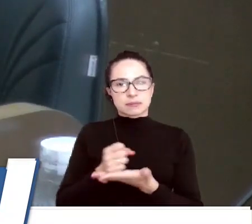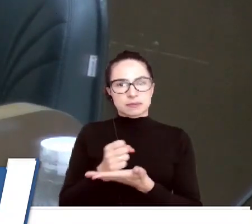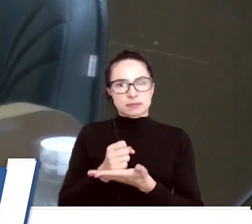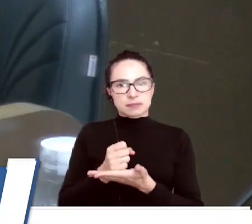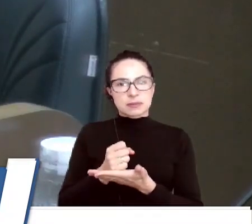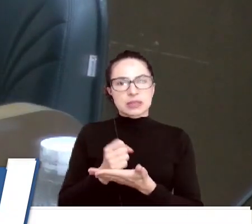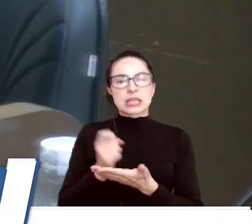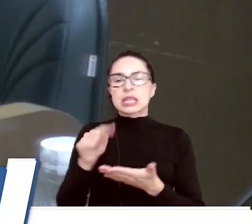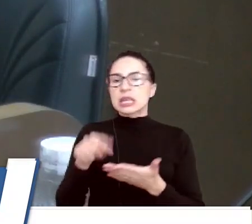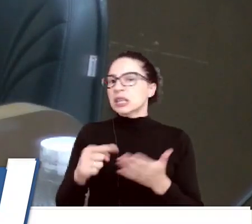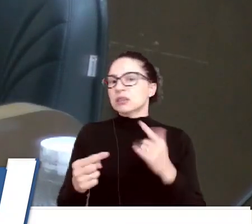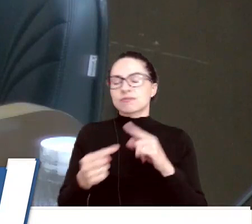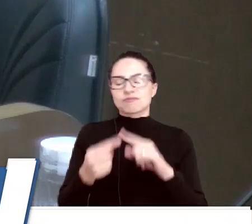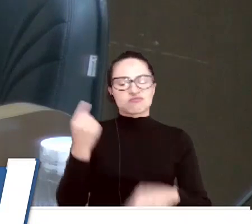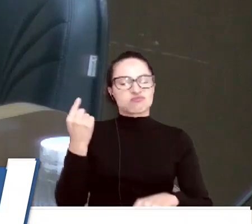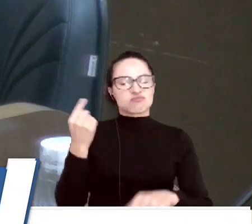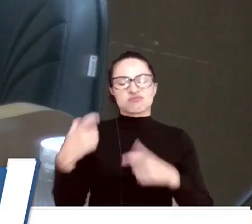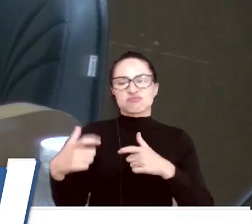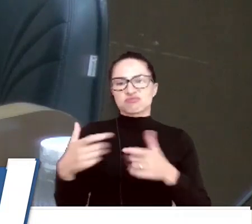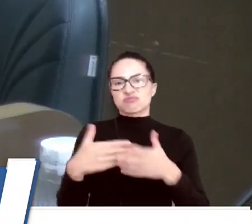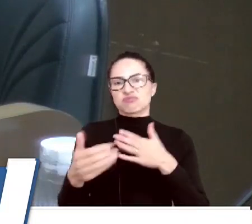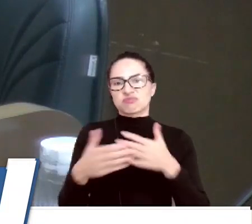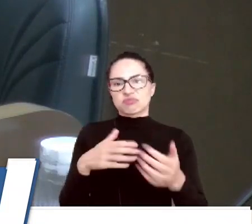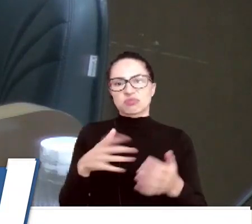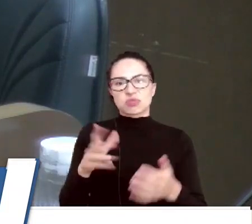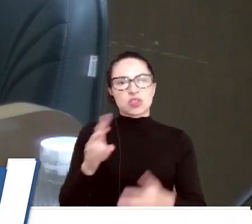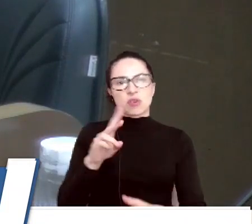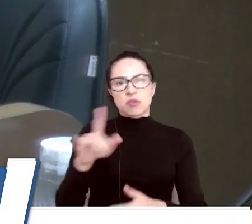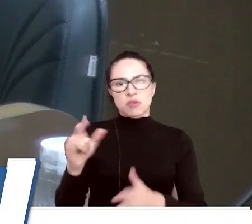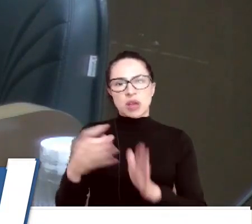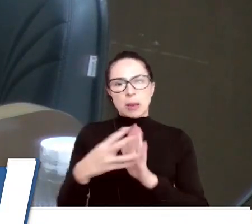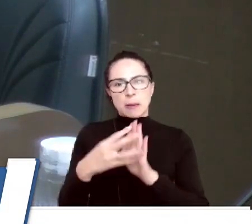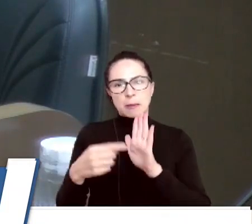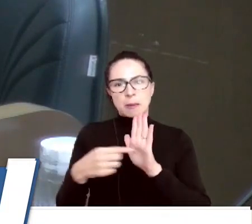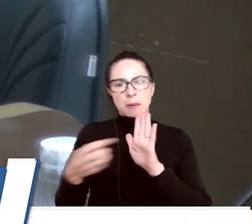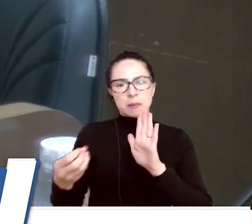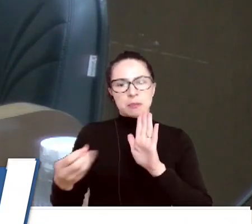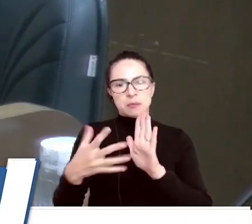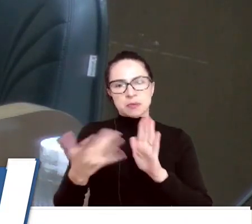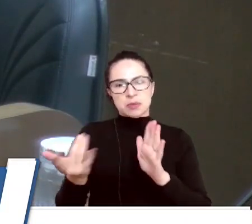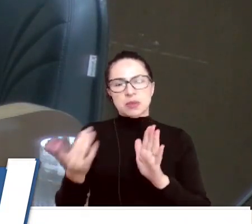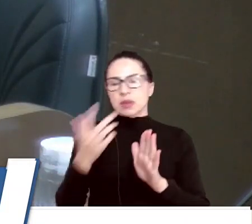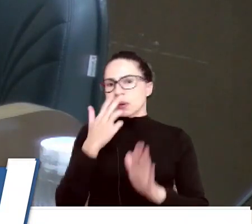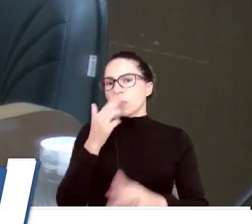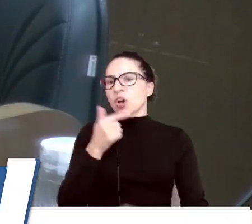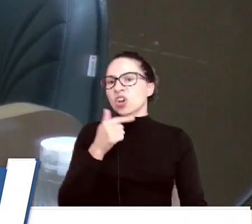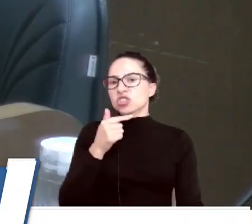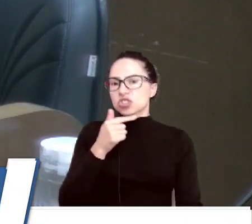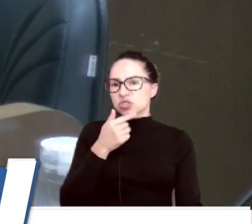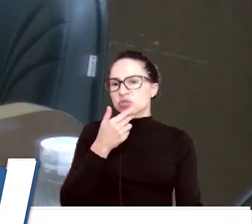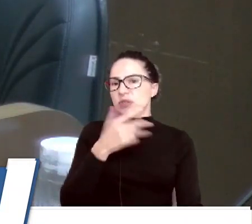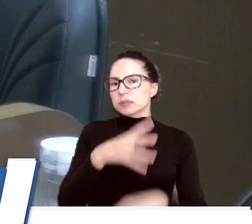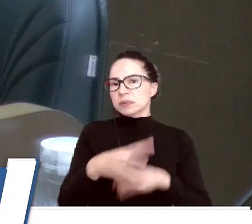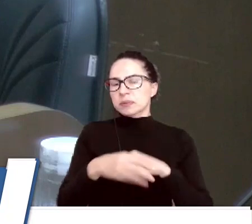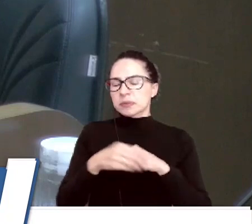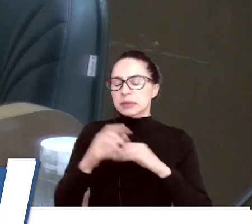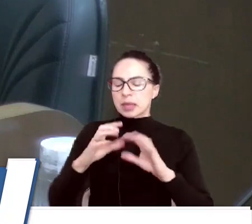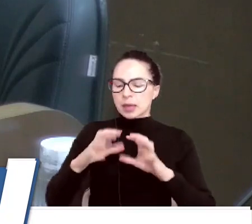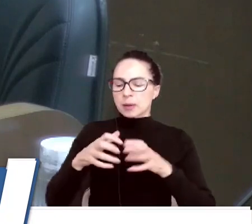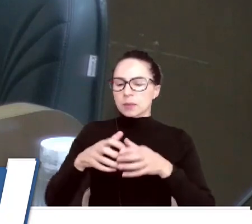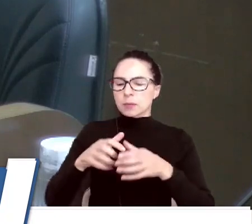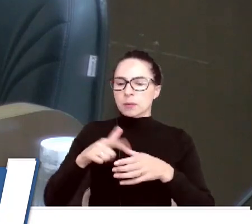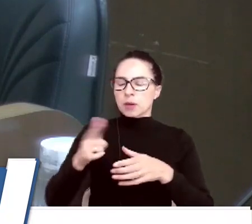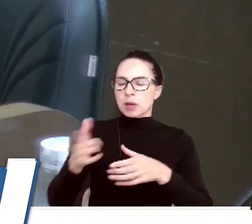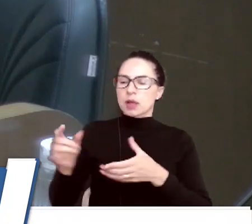não funcionou em lugar nenhum e não vai funcionar nesse modelo que está chegando aí. Como o Gilson disse, nós temos a frente parlamentar, nós estamos reunindo